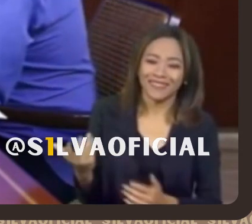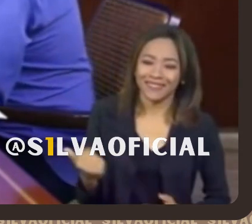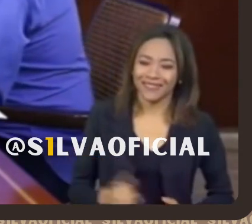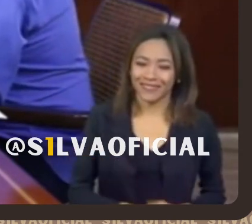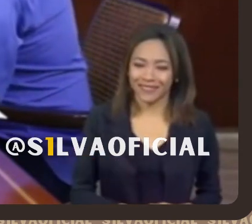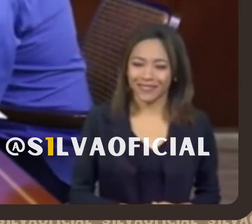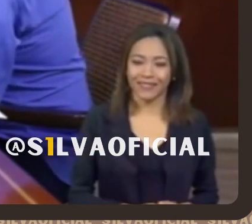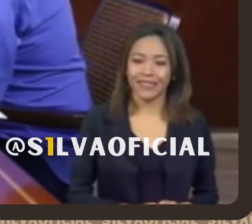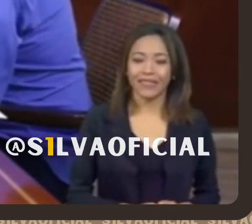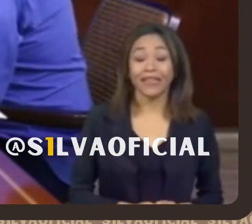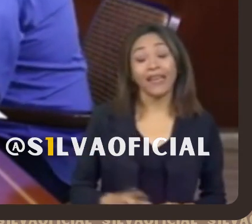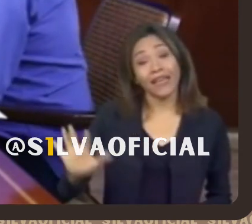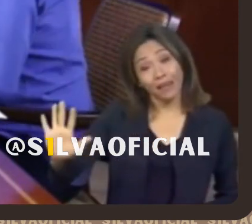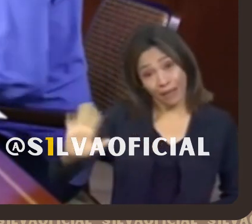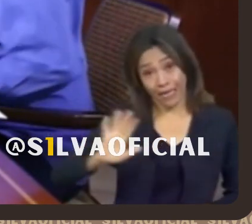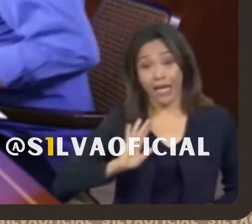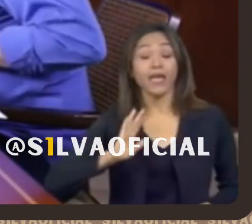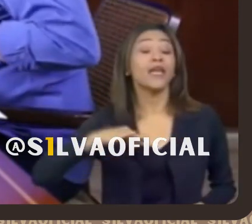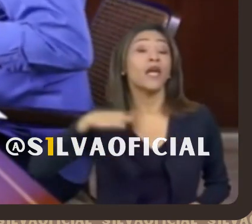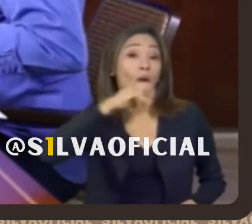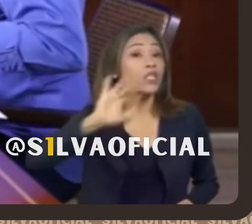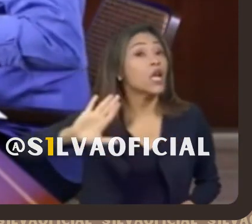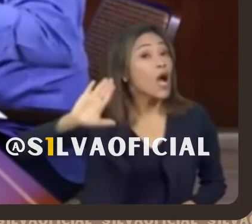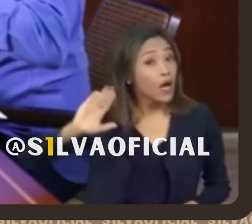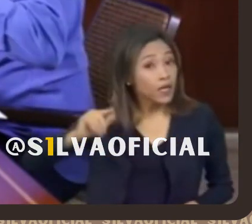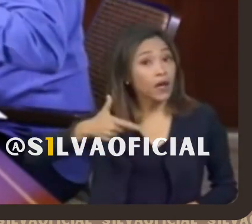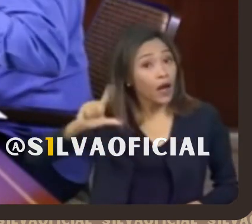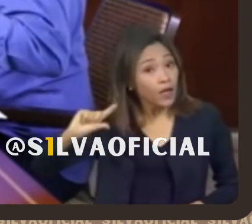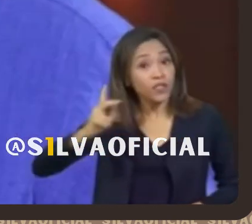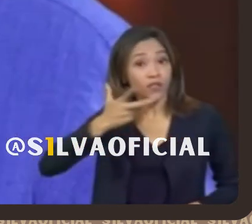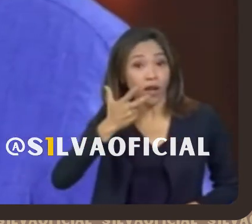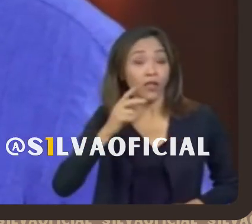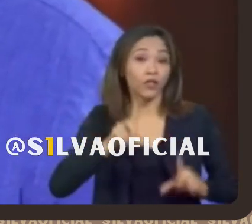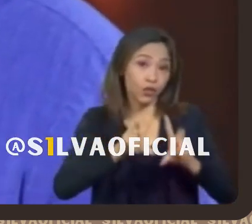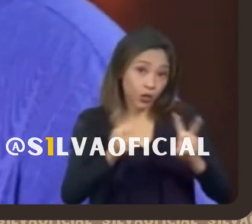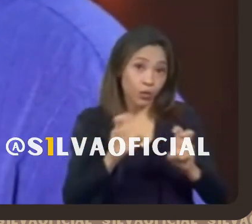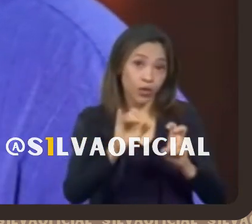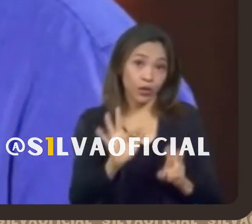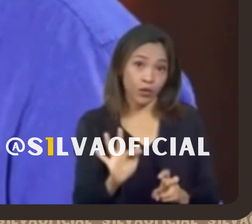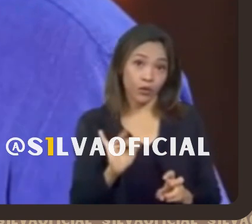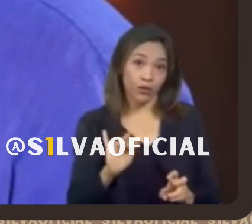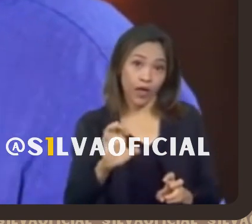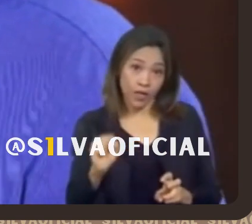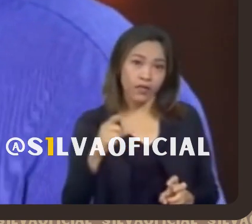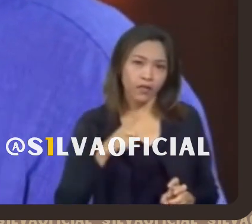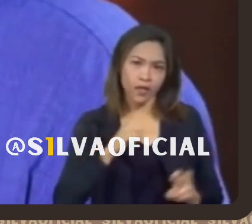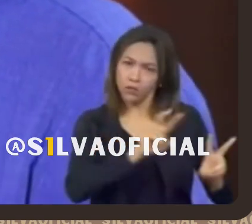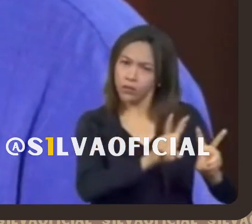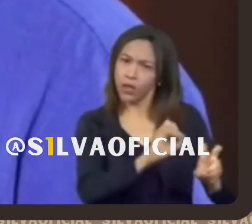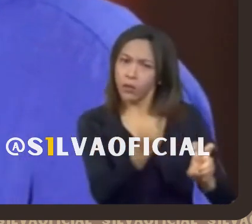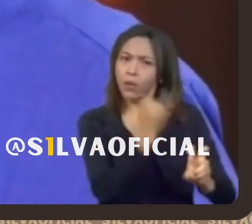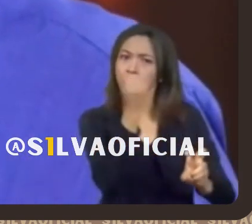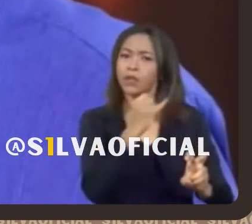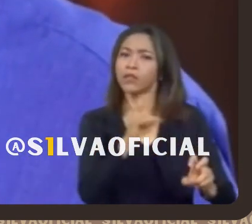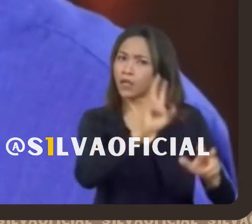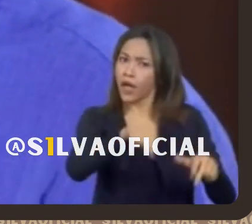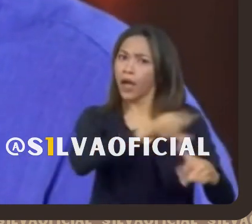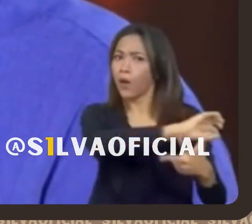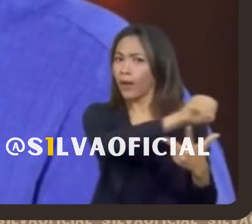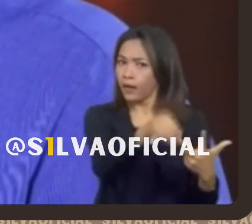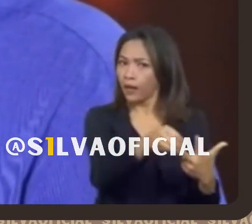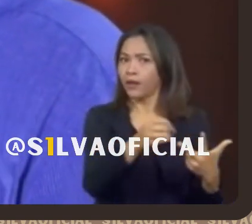acho que o Camilo antes de falar do fés o Camil acho tem um assunto importante para nós que é o o o Enem sim o Enem terminou